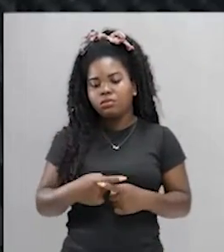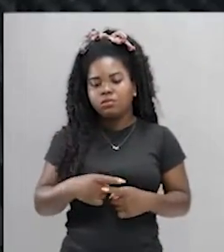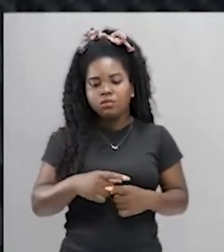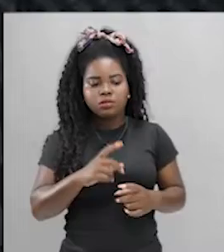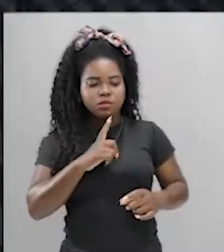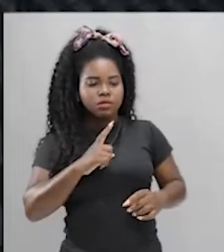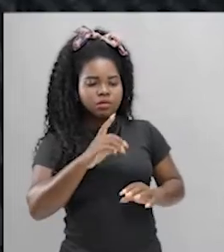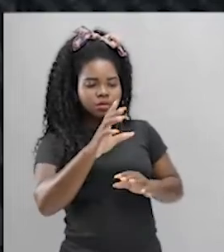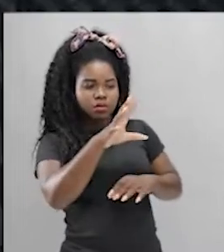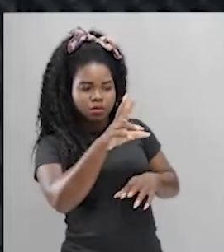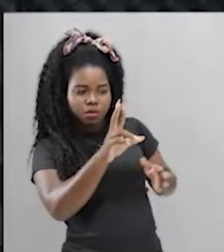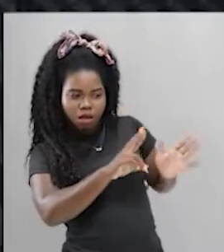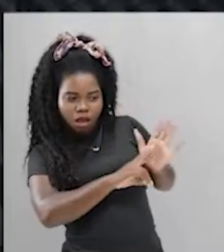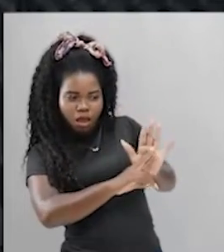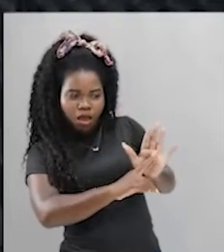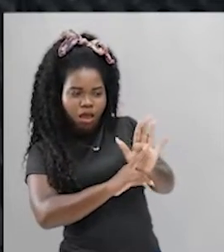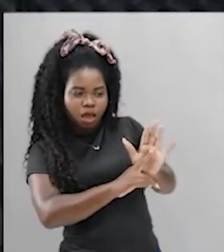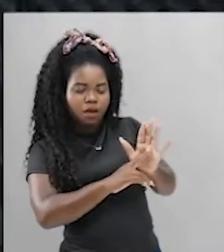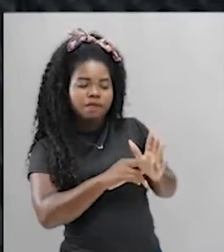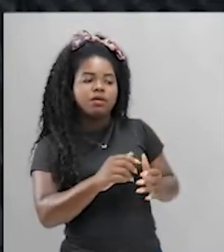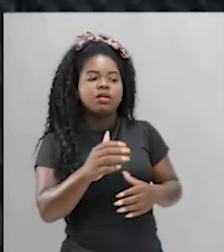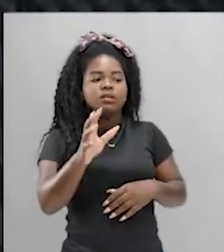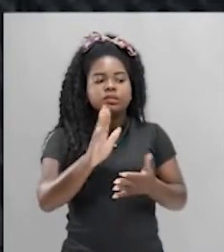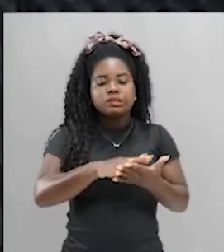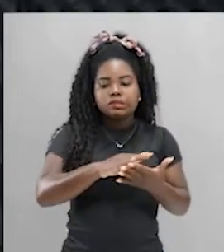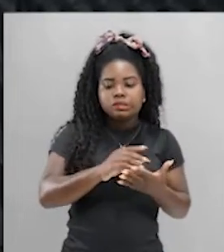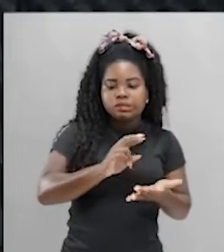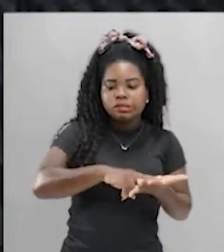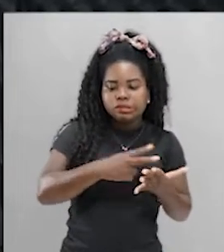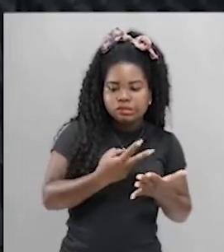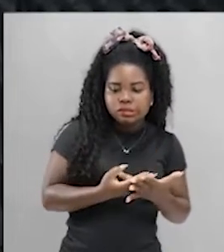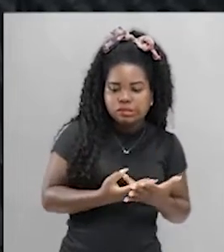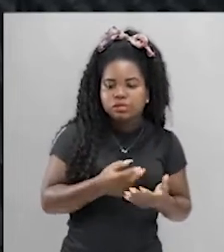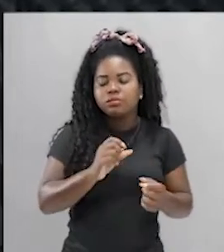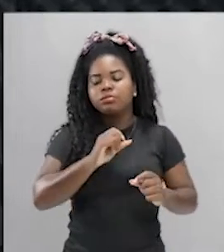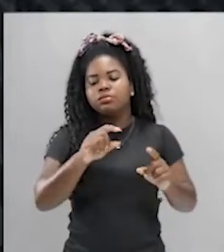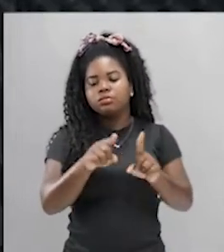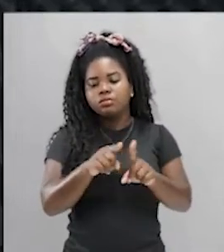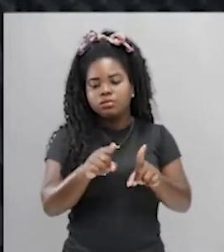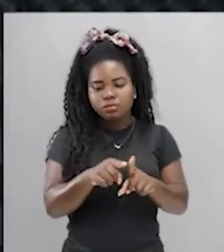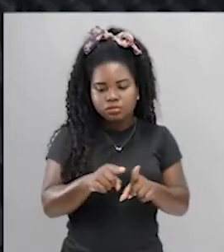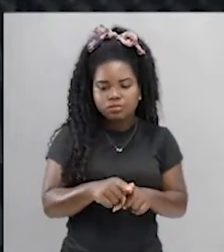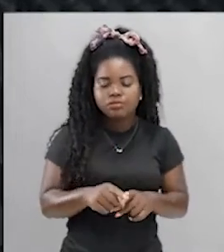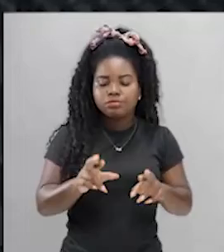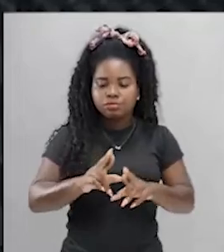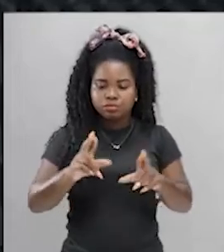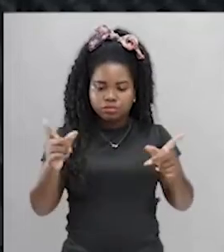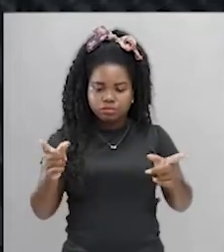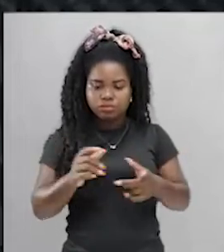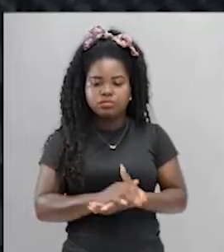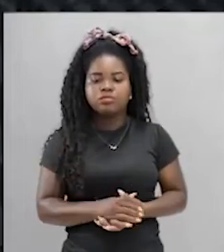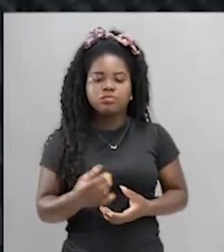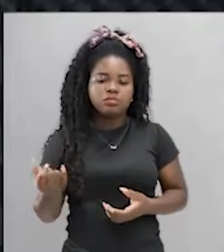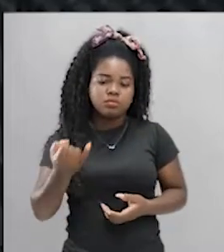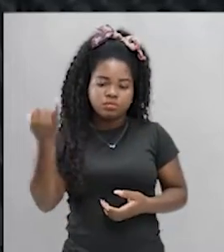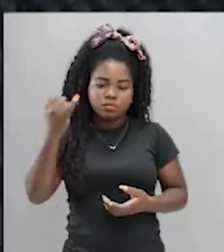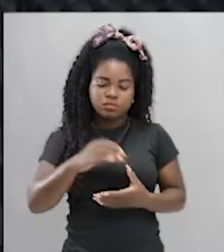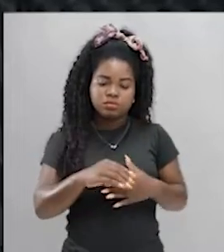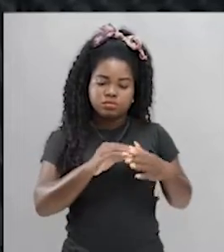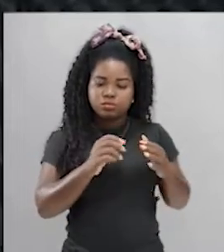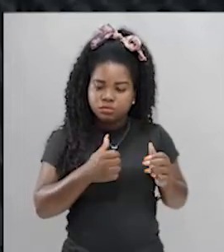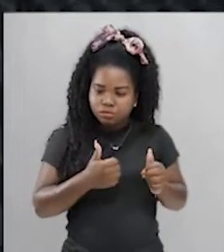pegando um gancho diferente de interpretação, mas de fisicalidade diferente. Né? é interessante para quem quiser seguir essa linha de